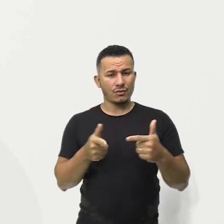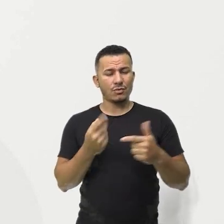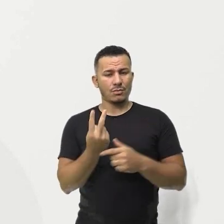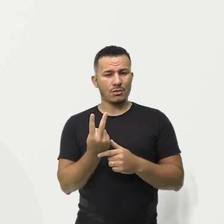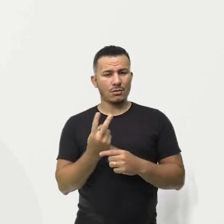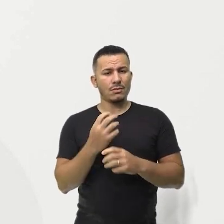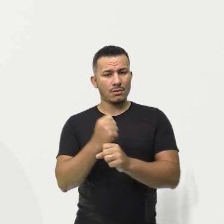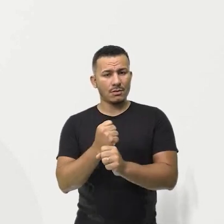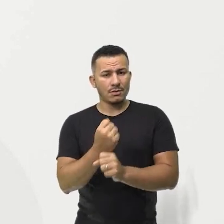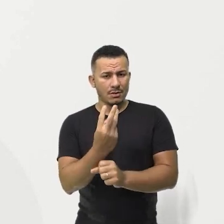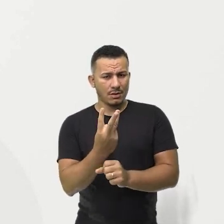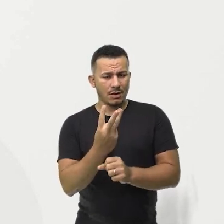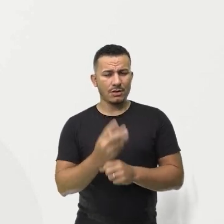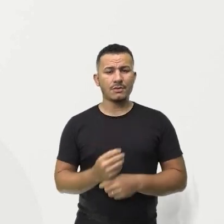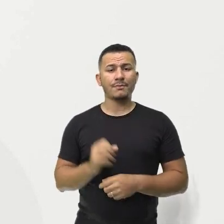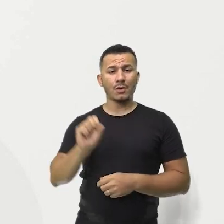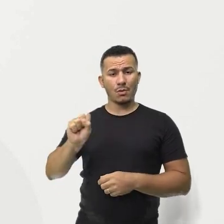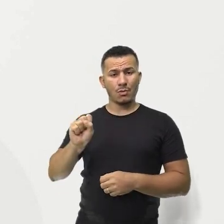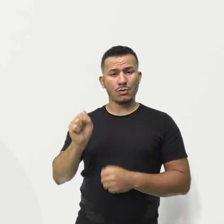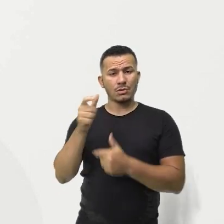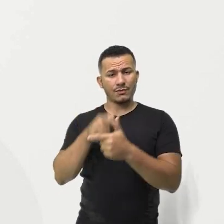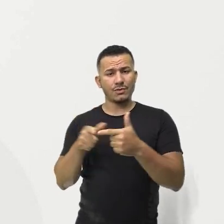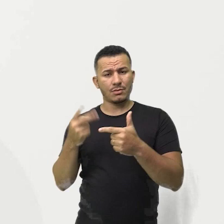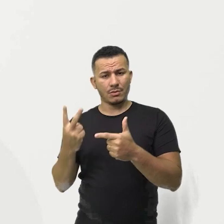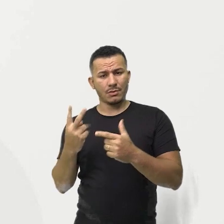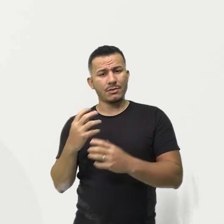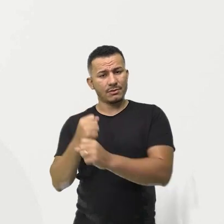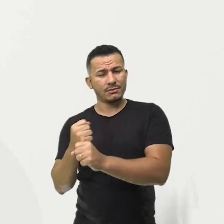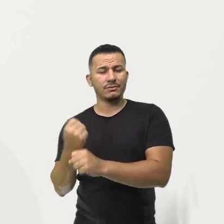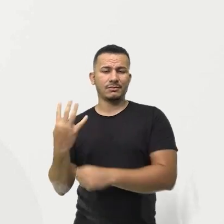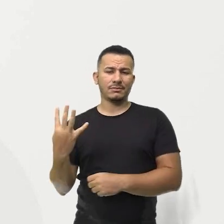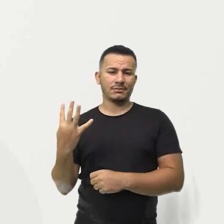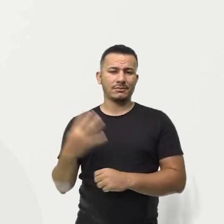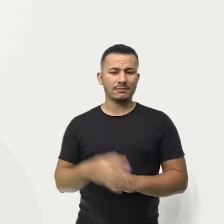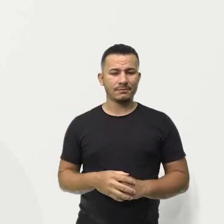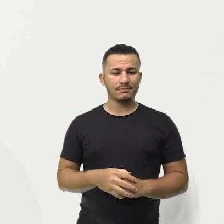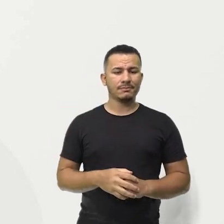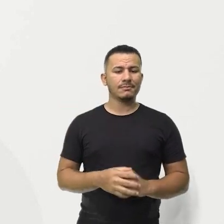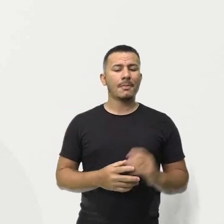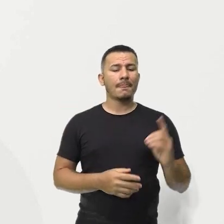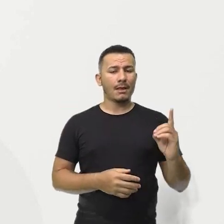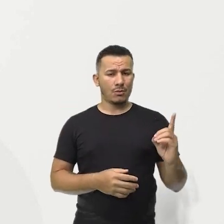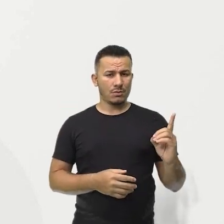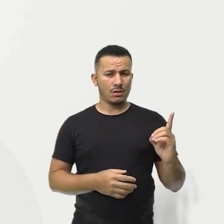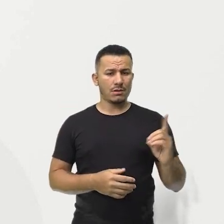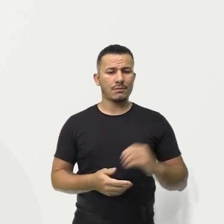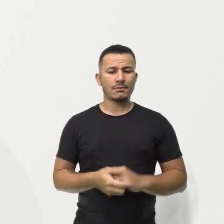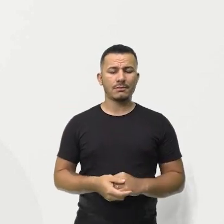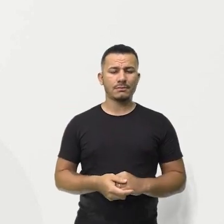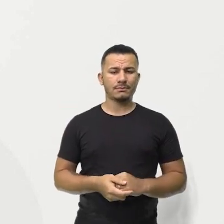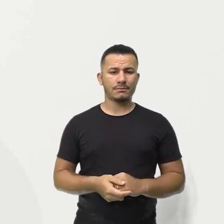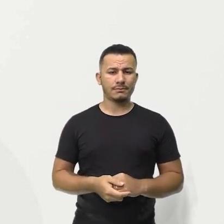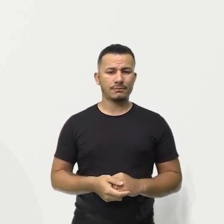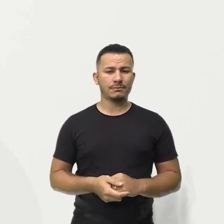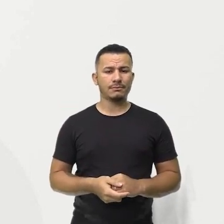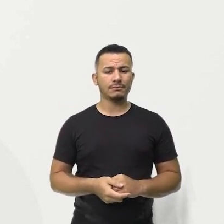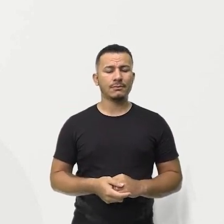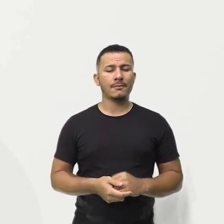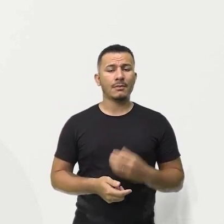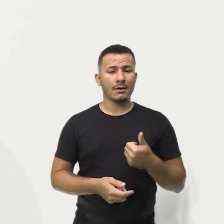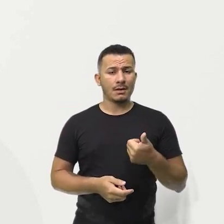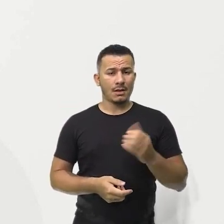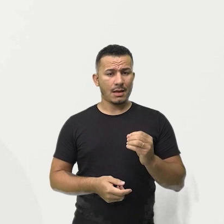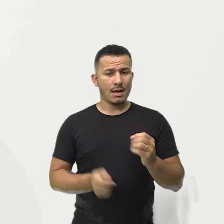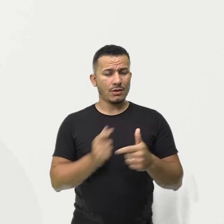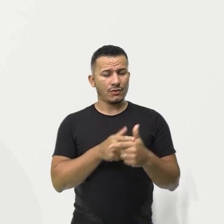dividido por 2, 3. No ponto C, ó, chamam de C'. 6 dividido por